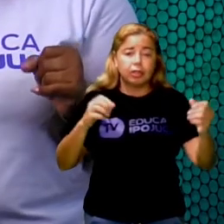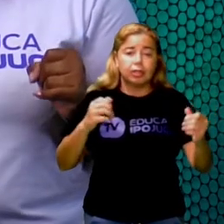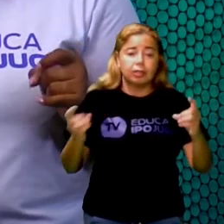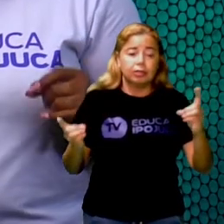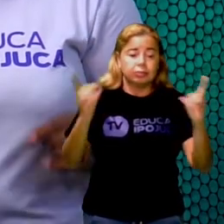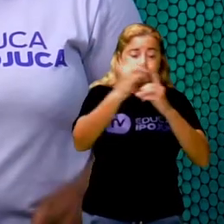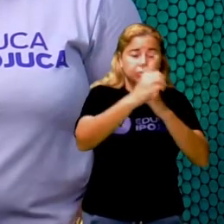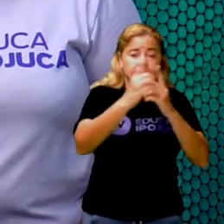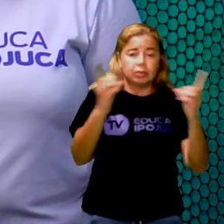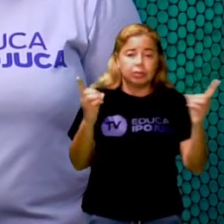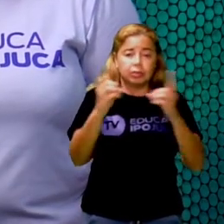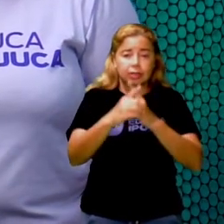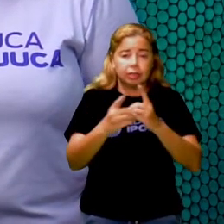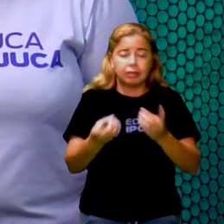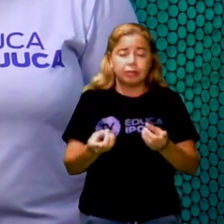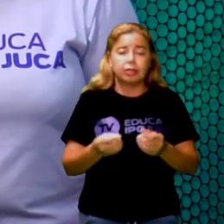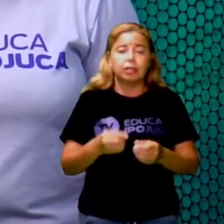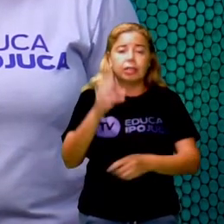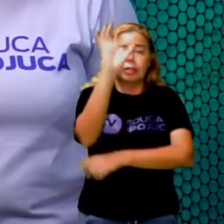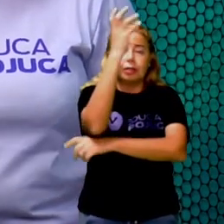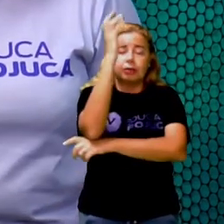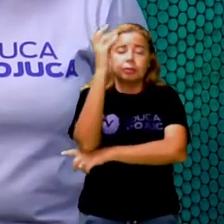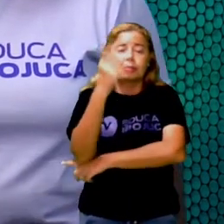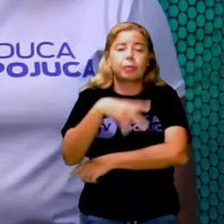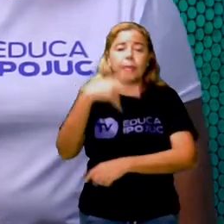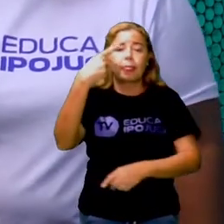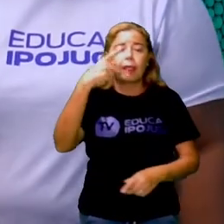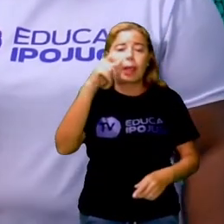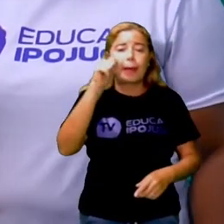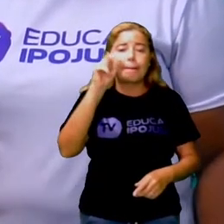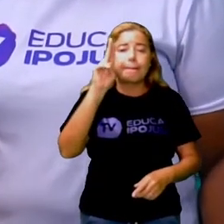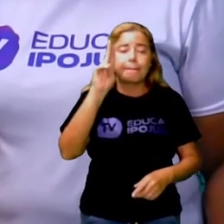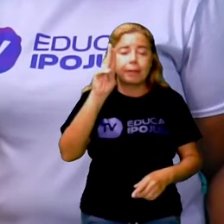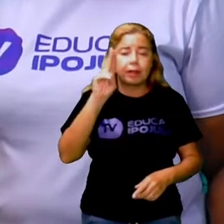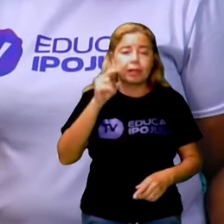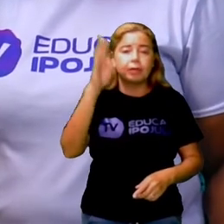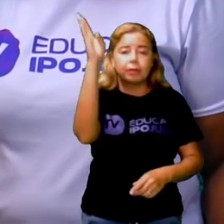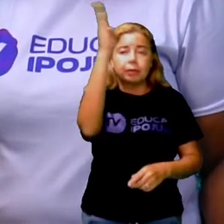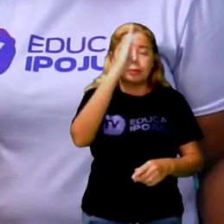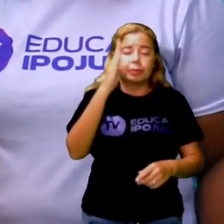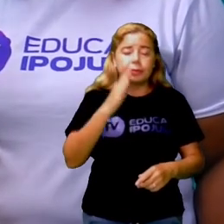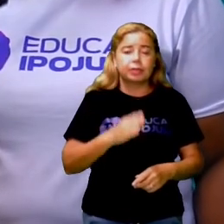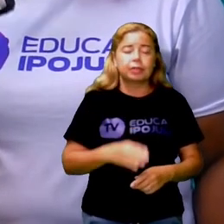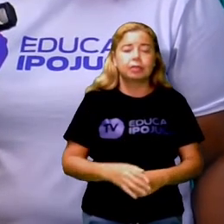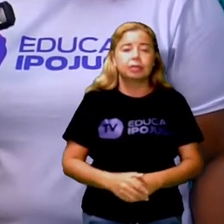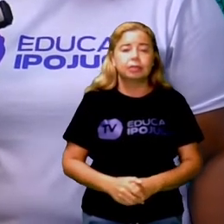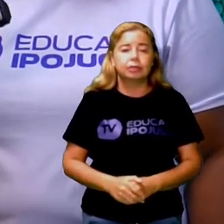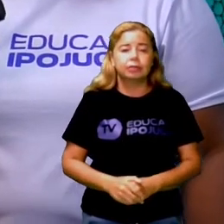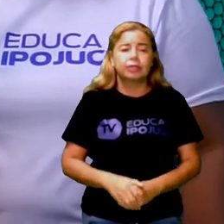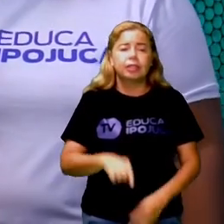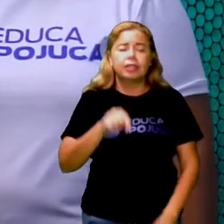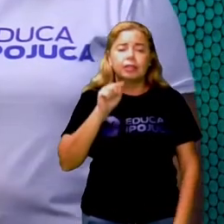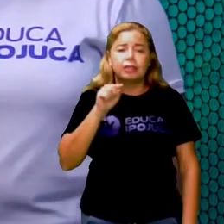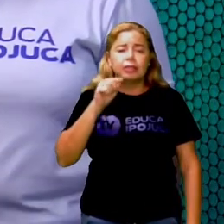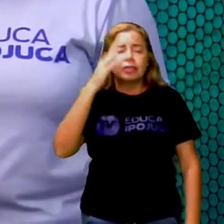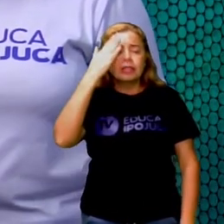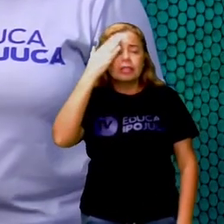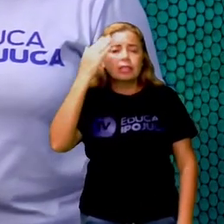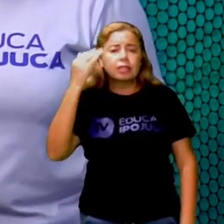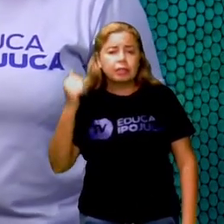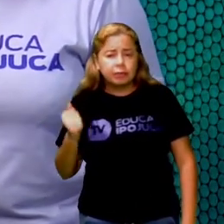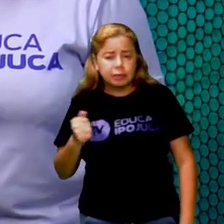Você sabia que, vamos lá, vocês sabiam que o salário, a